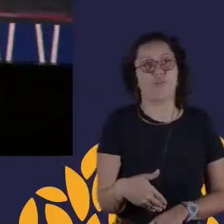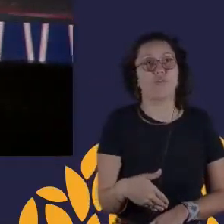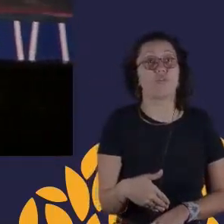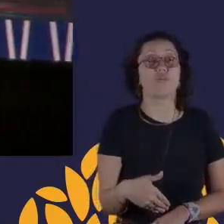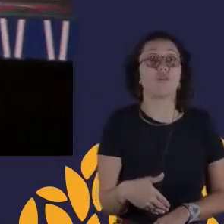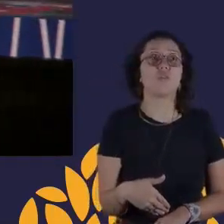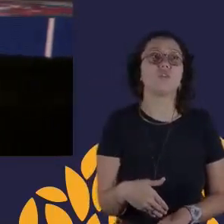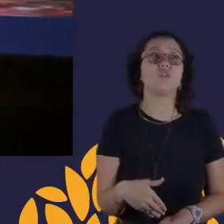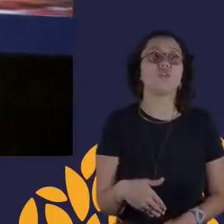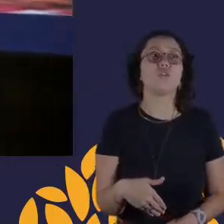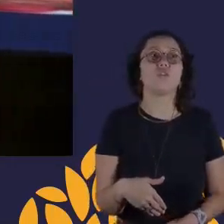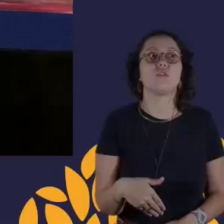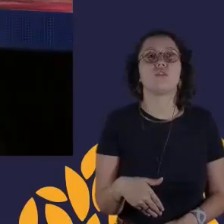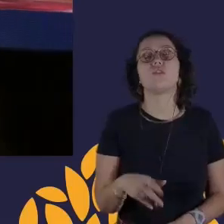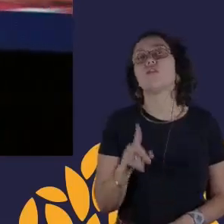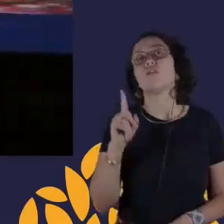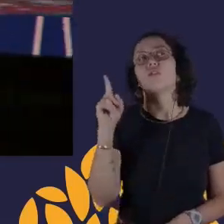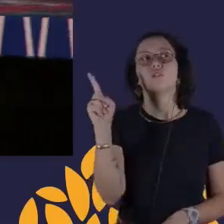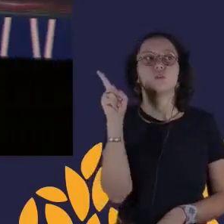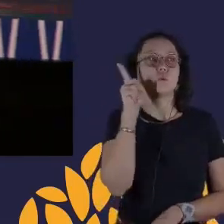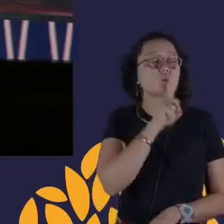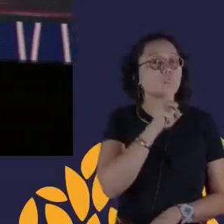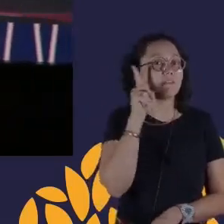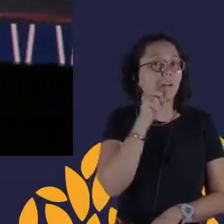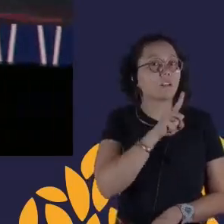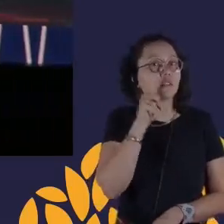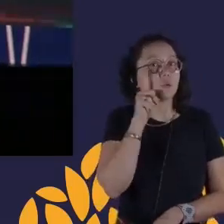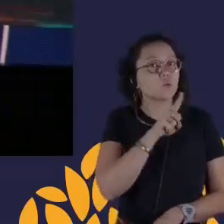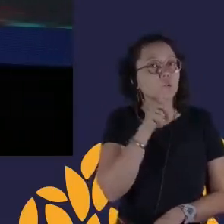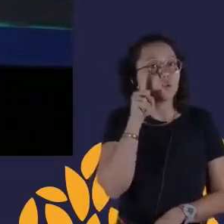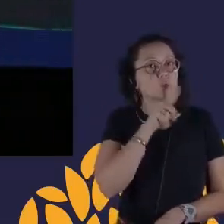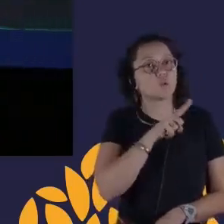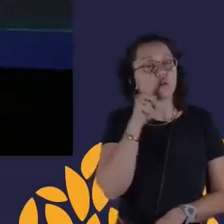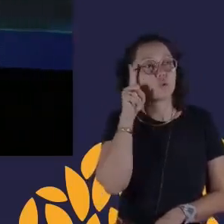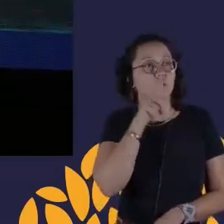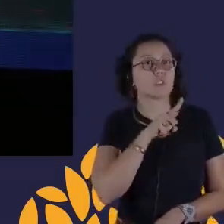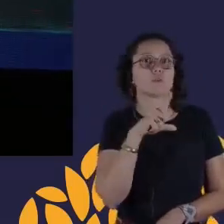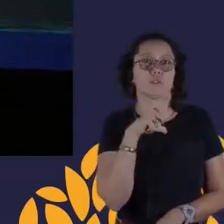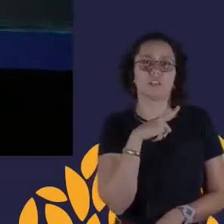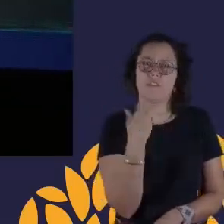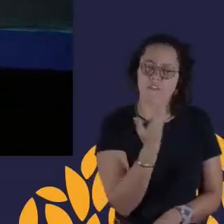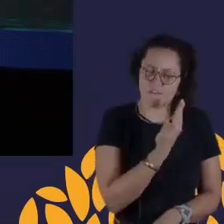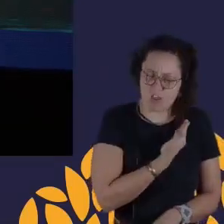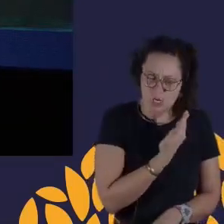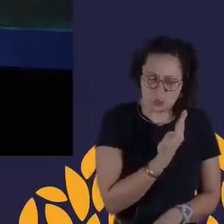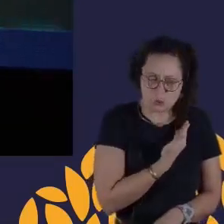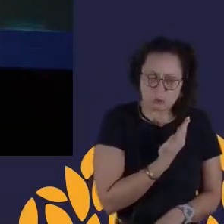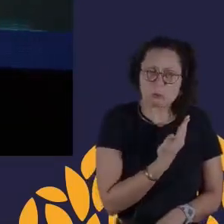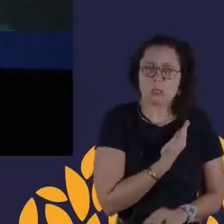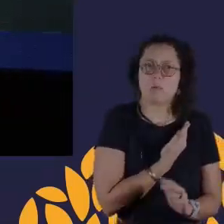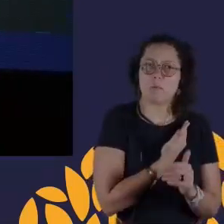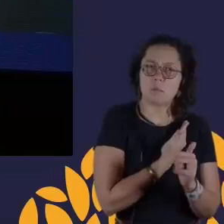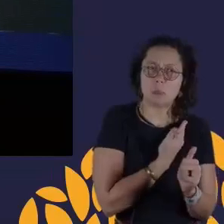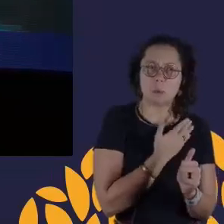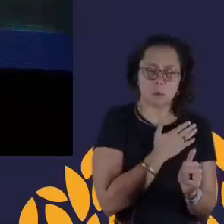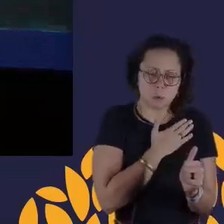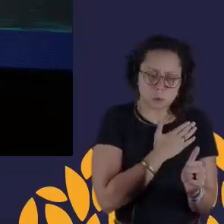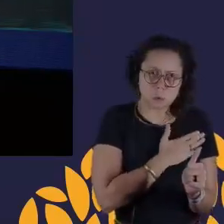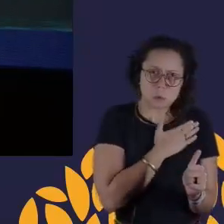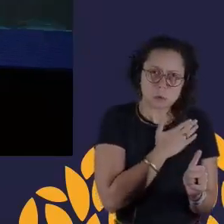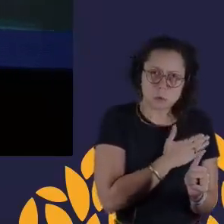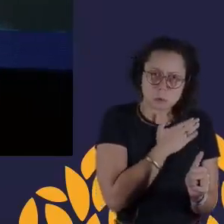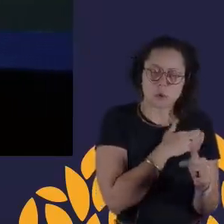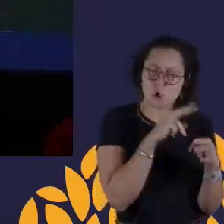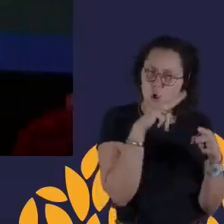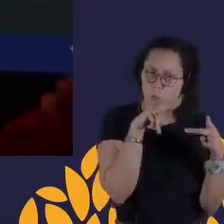Academy of Sciences dos Estados Unidos, reuniu muitos de meus colegas queridos, Ana Abrams, Manuel Guzmán Pastor, Mark